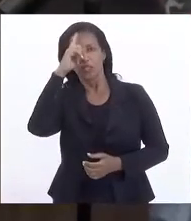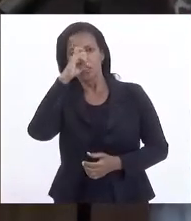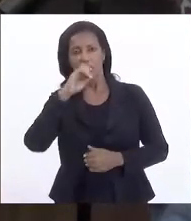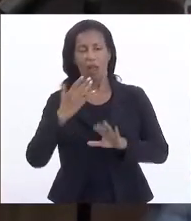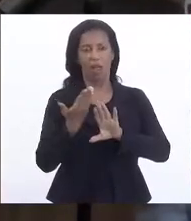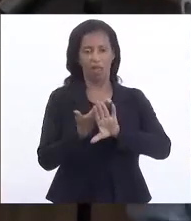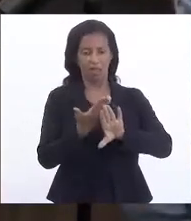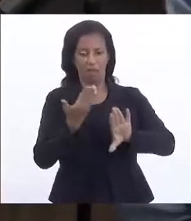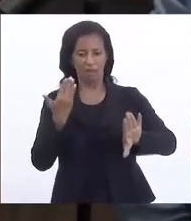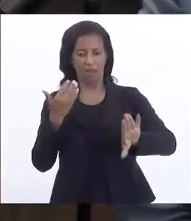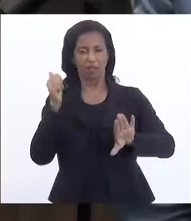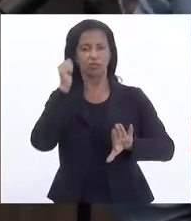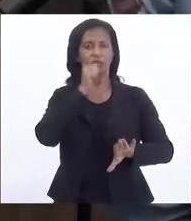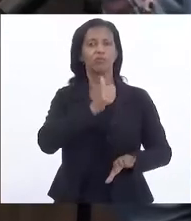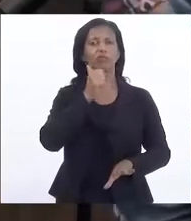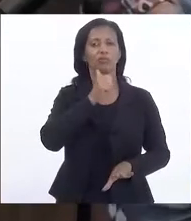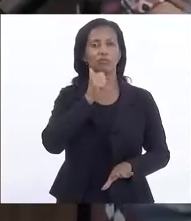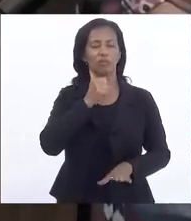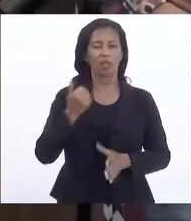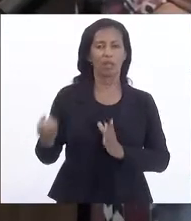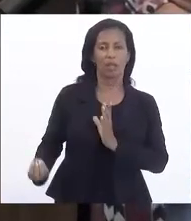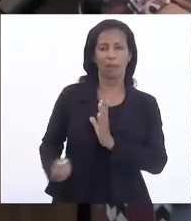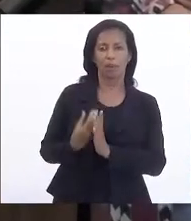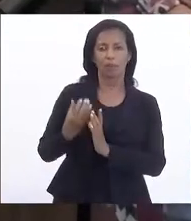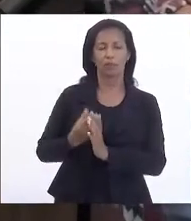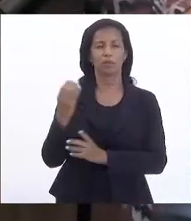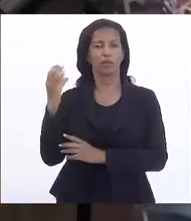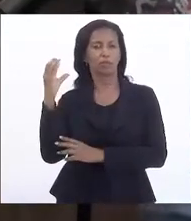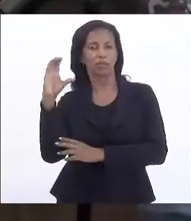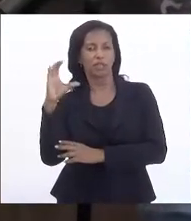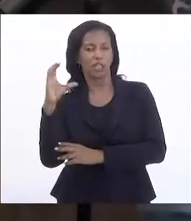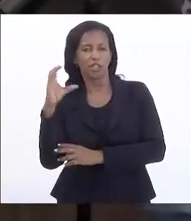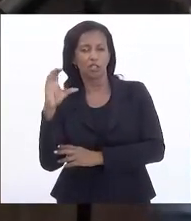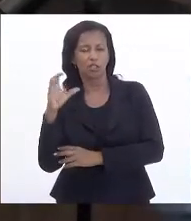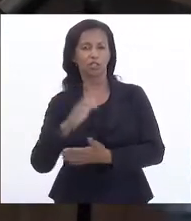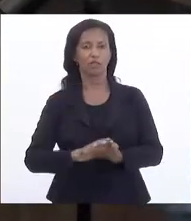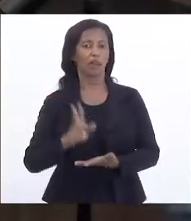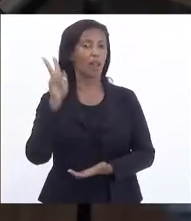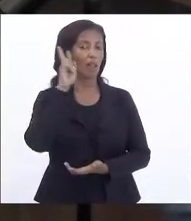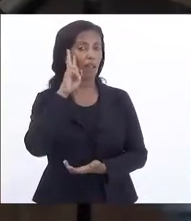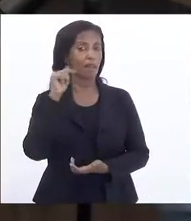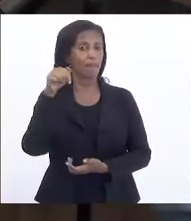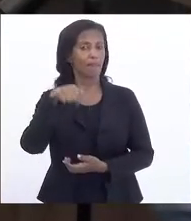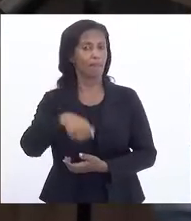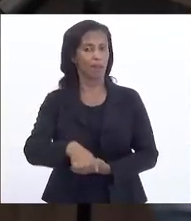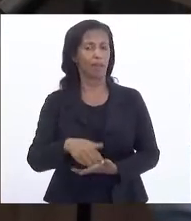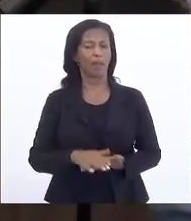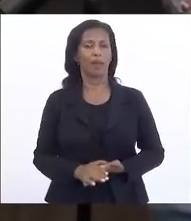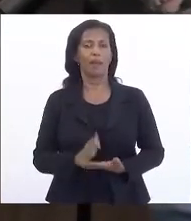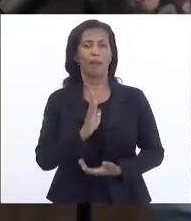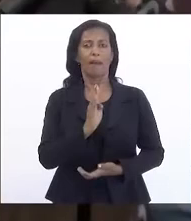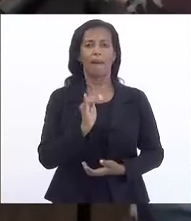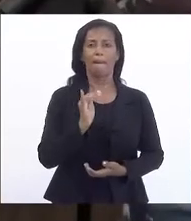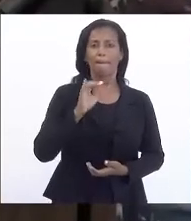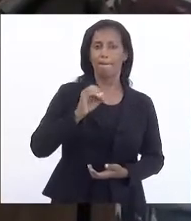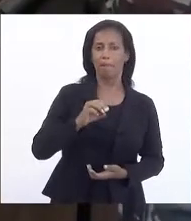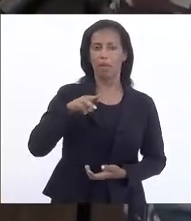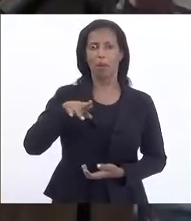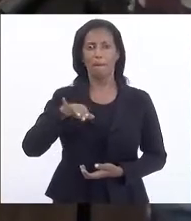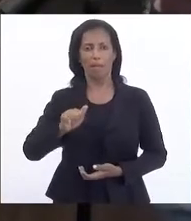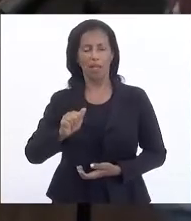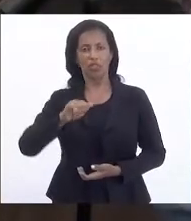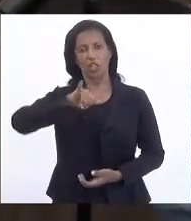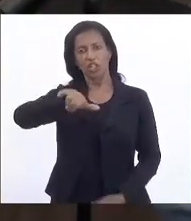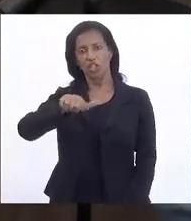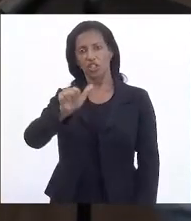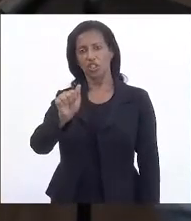afastam as mulheres da produção científica lembrar aqui a biomédica Jaqueline Gós de Jesus